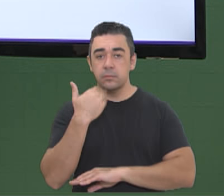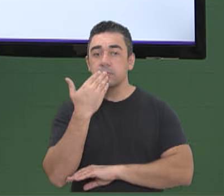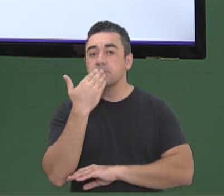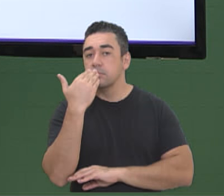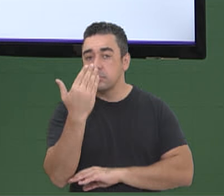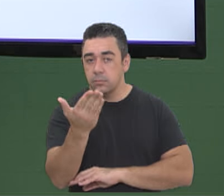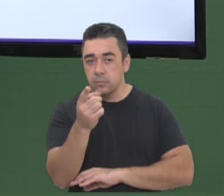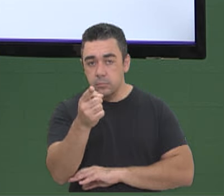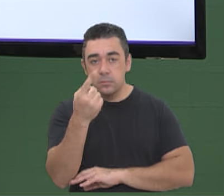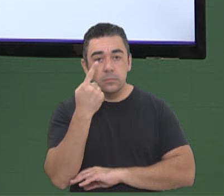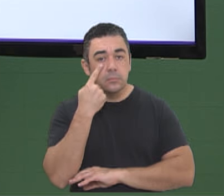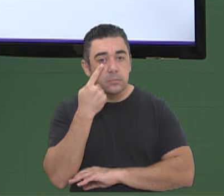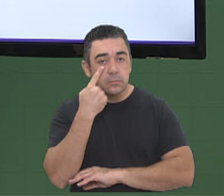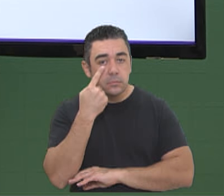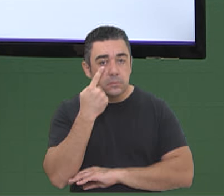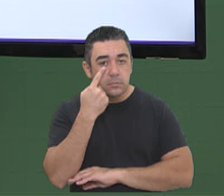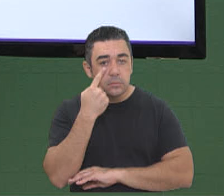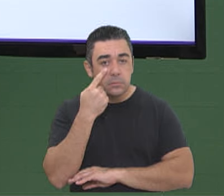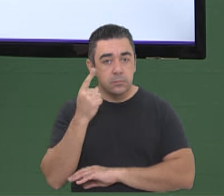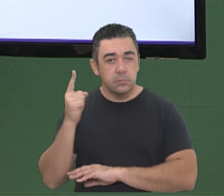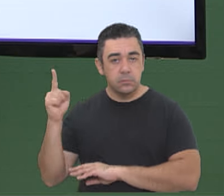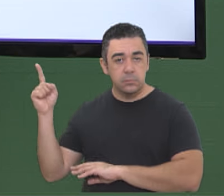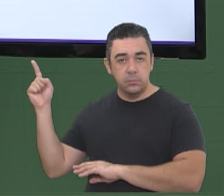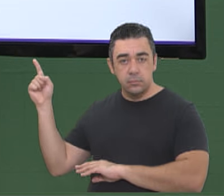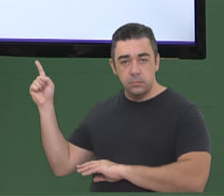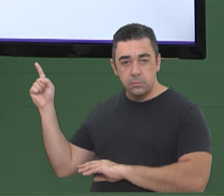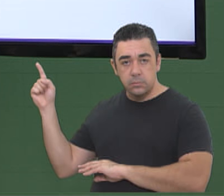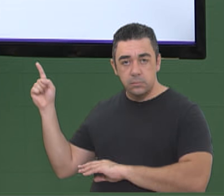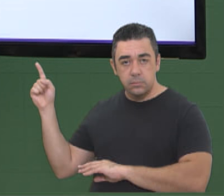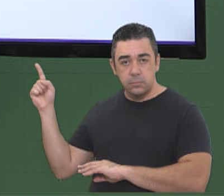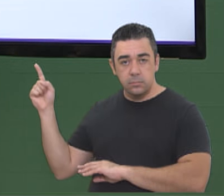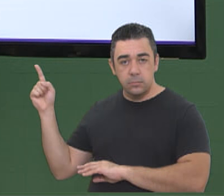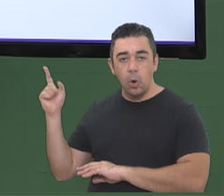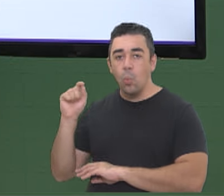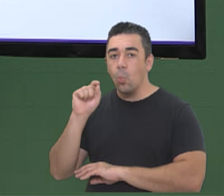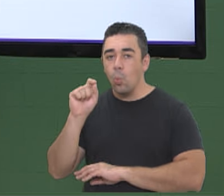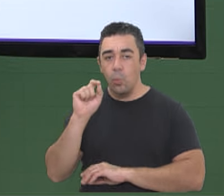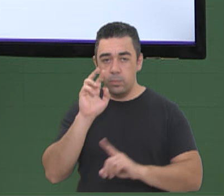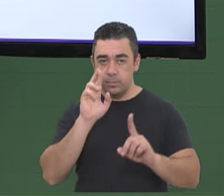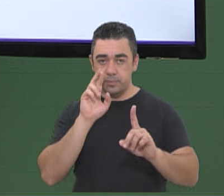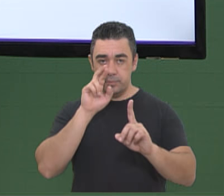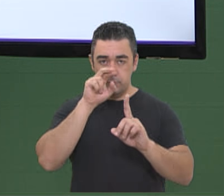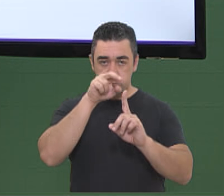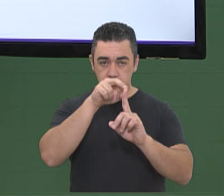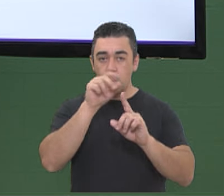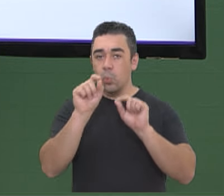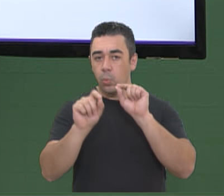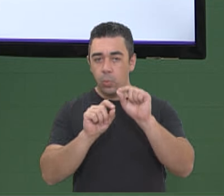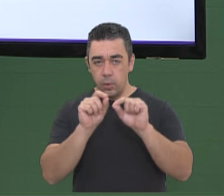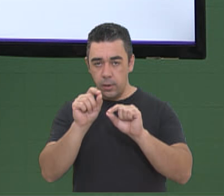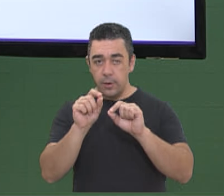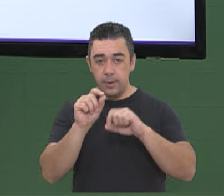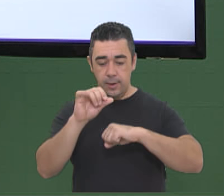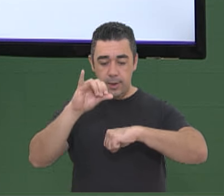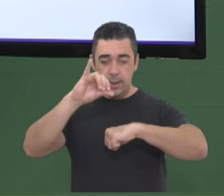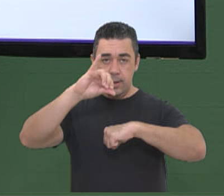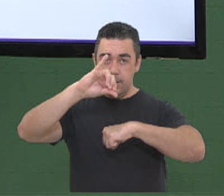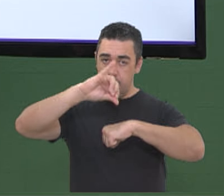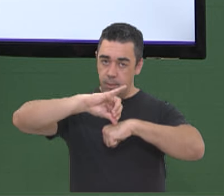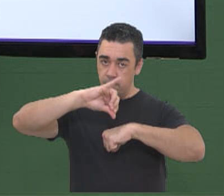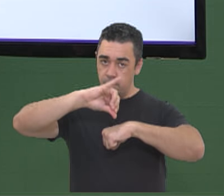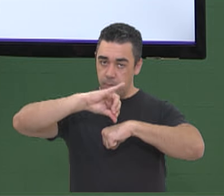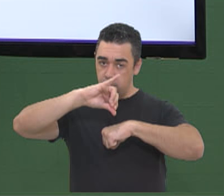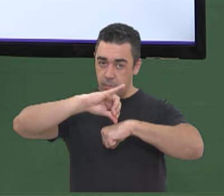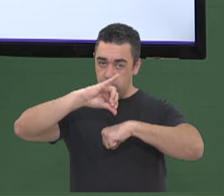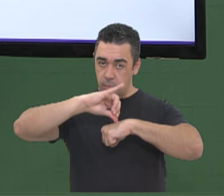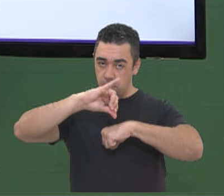vocês observarem essa situação. Observa essa situação onde o nosso referencial é a capital e eu quero que